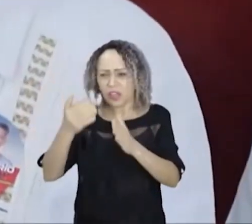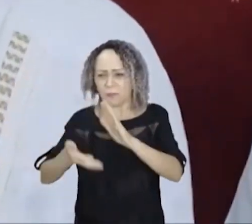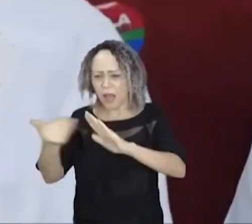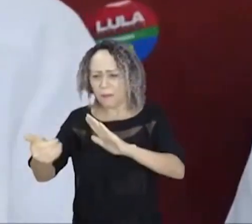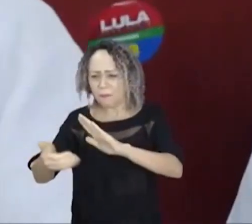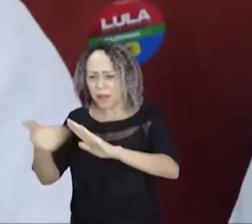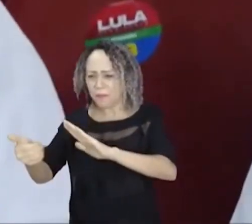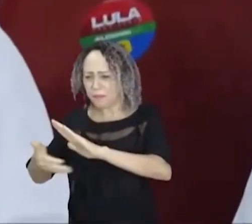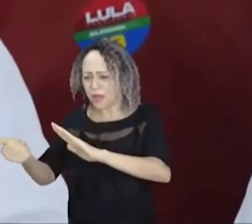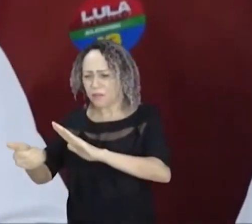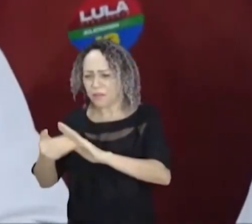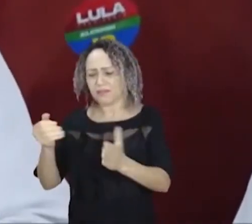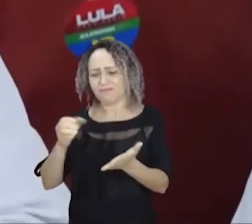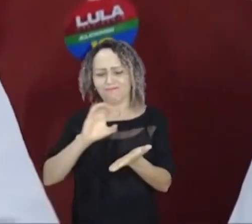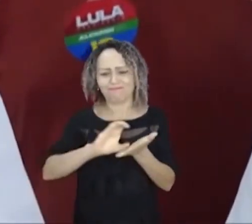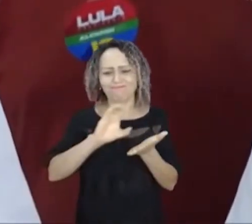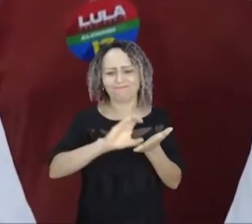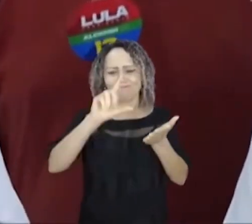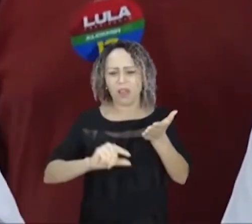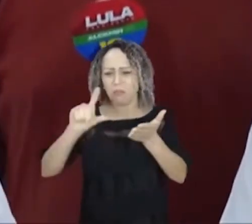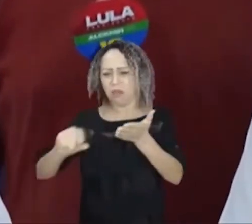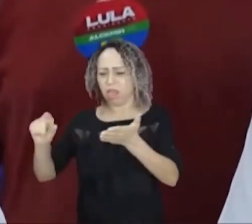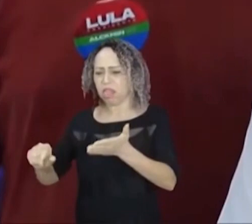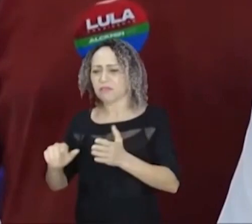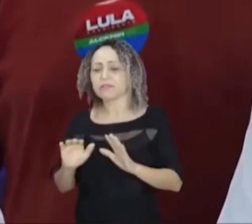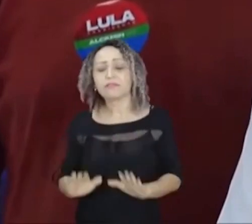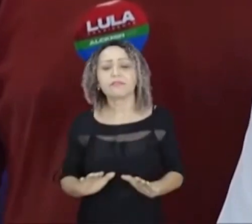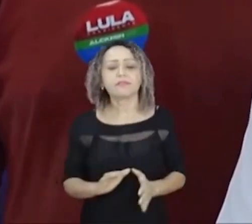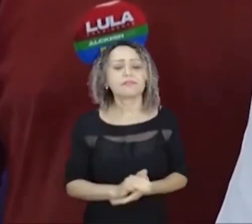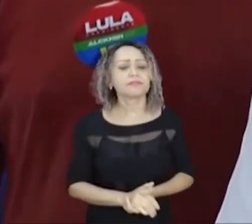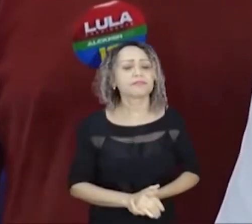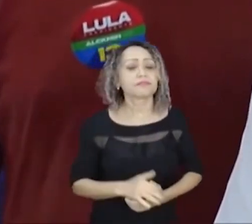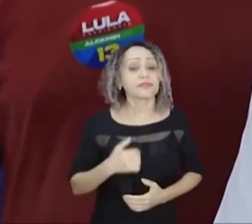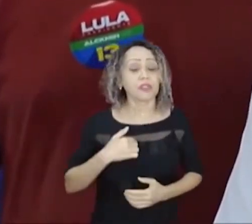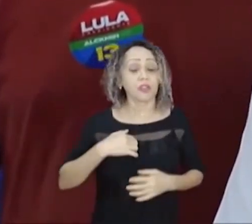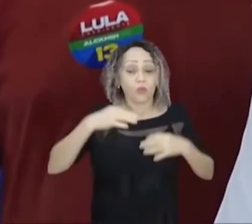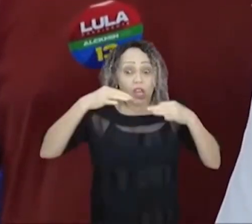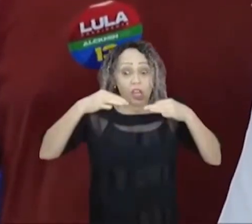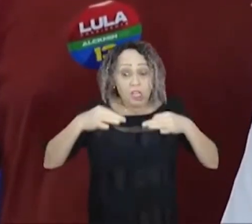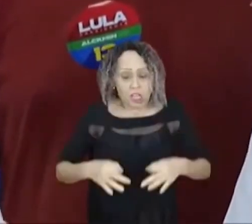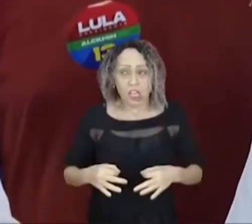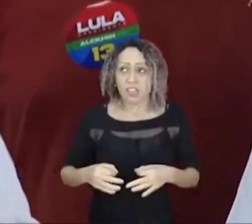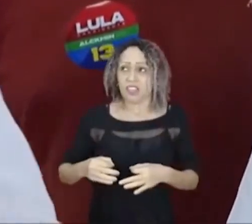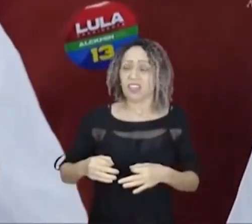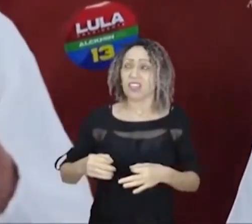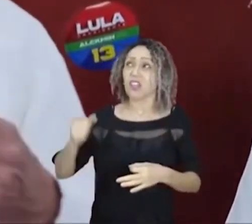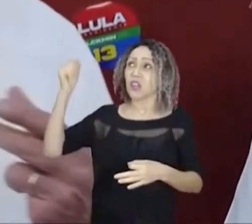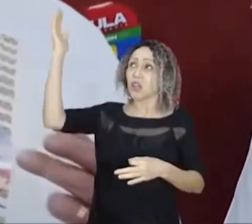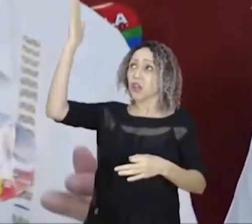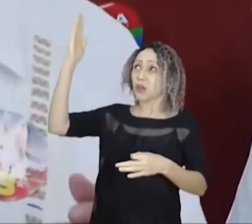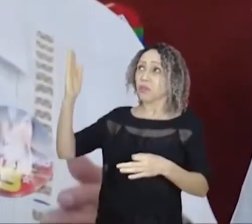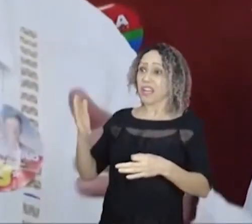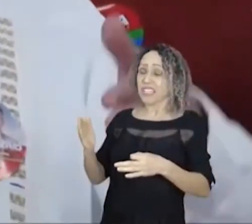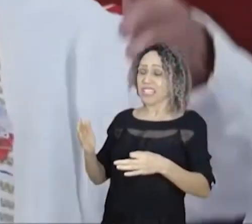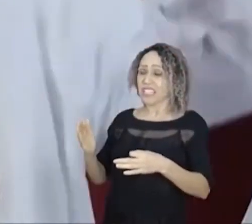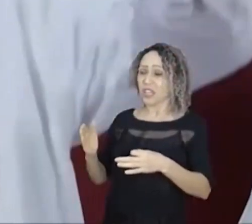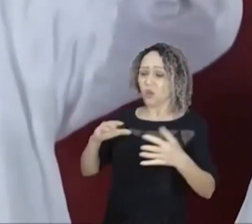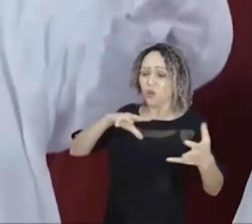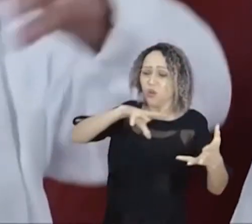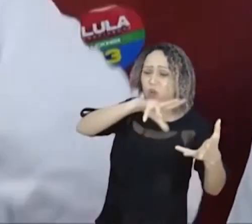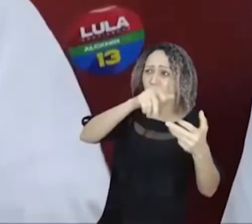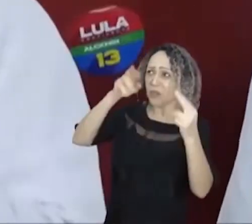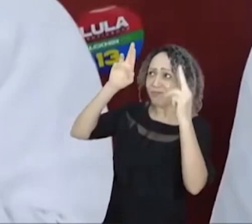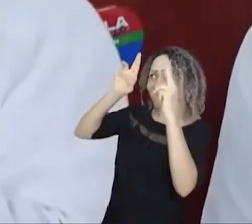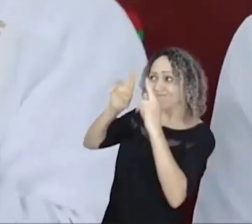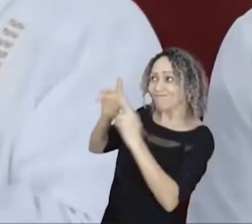horas. Eu tenho certeza que nós temos condições de recuperar a imagem do Brasil no exterior. Nós temos condições de afirmar